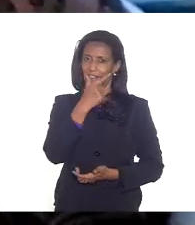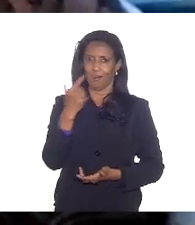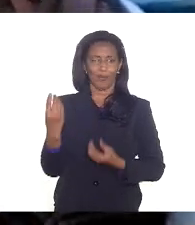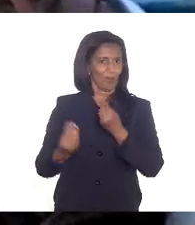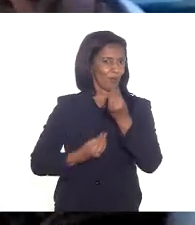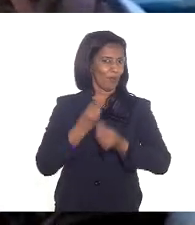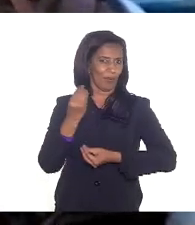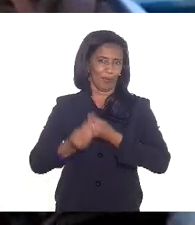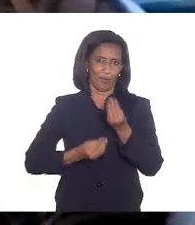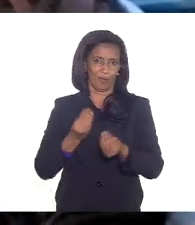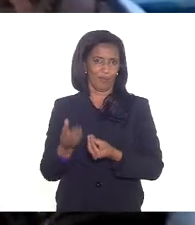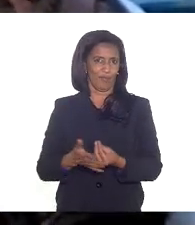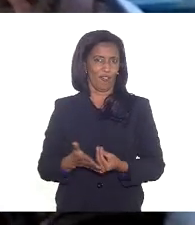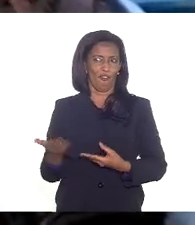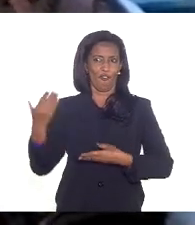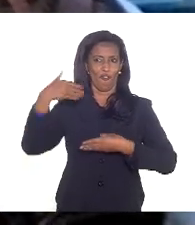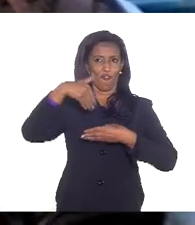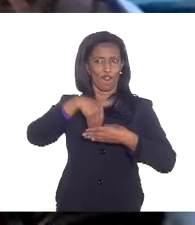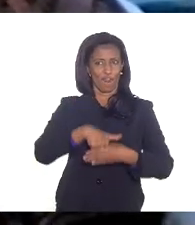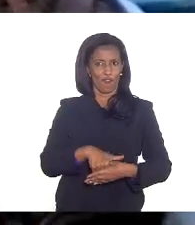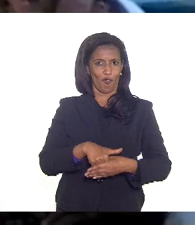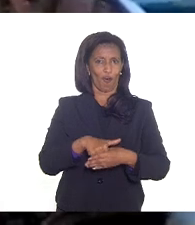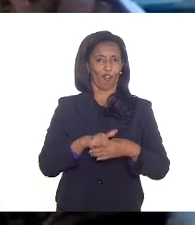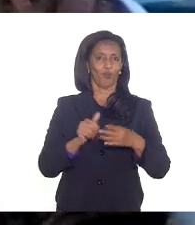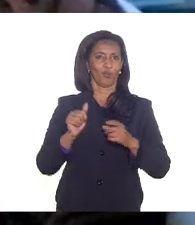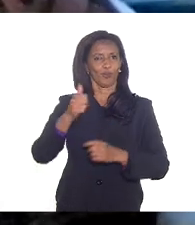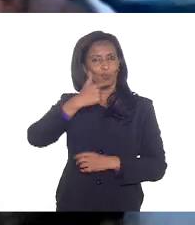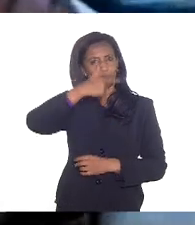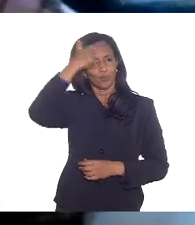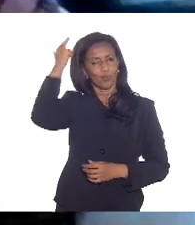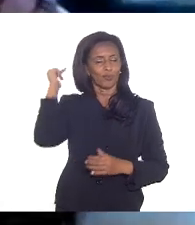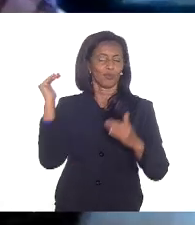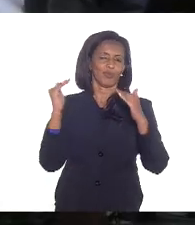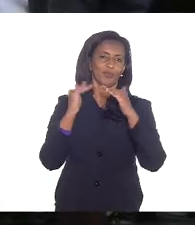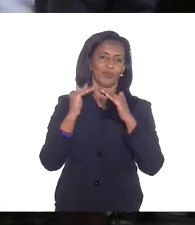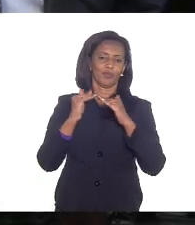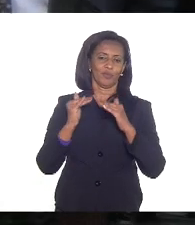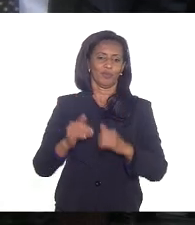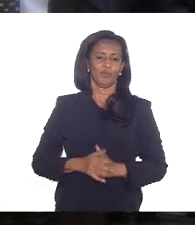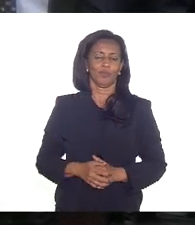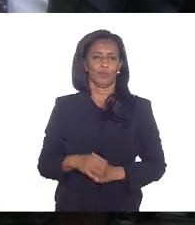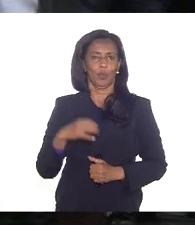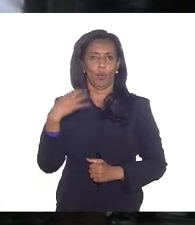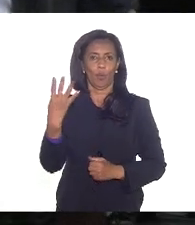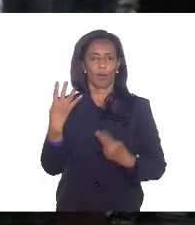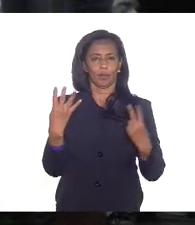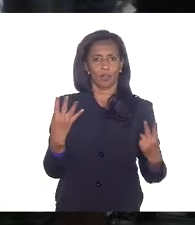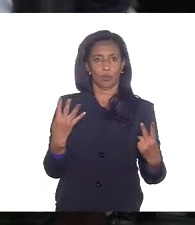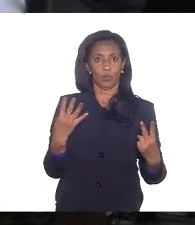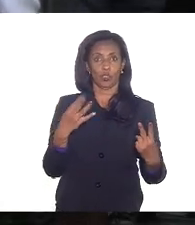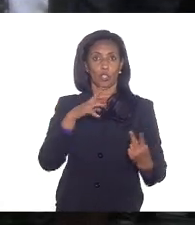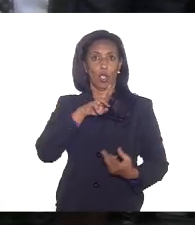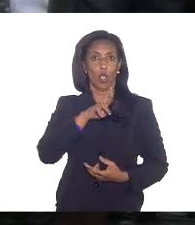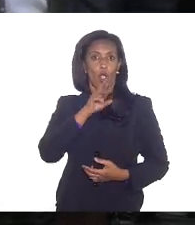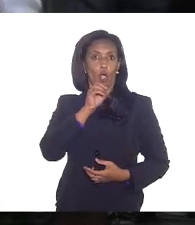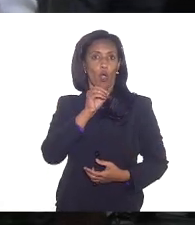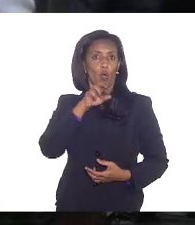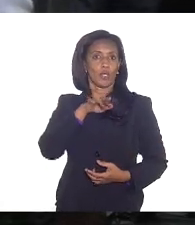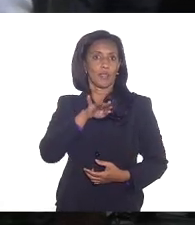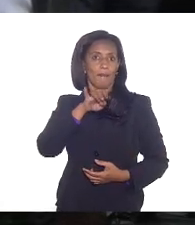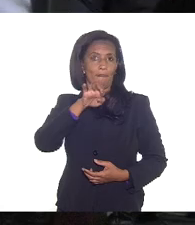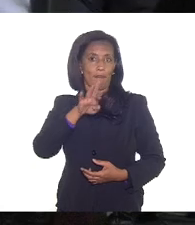cabimento boto com quatro do deputado Municipal 4 a 2 Deputado rosenverg Reis